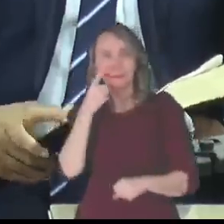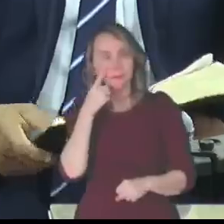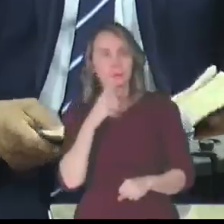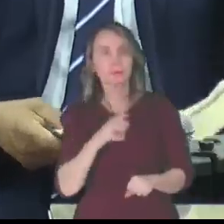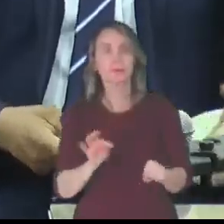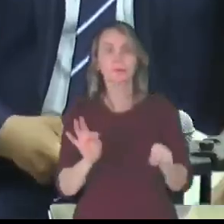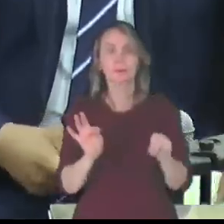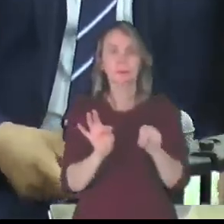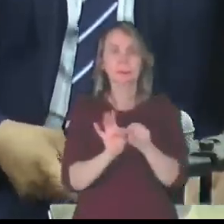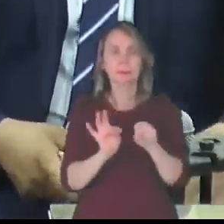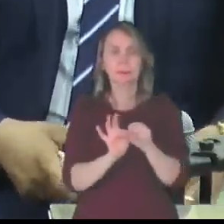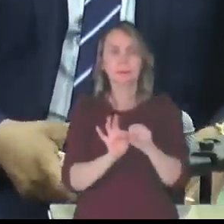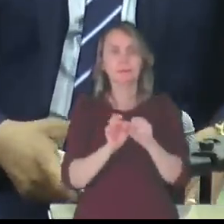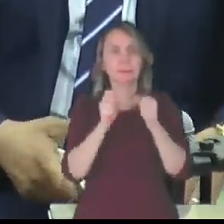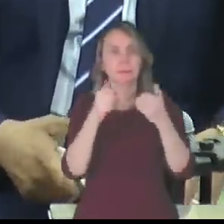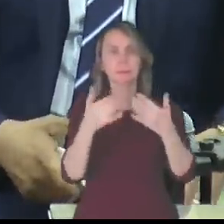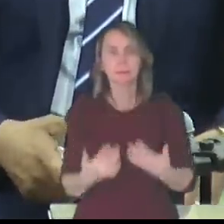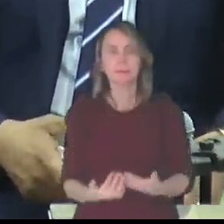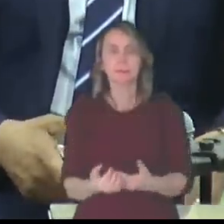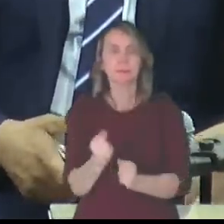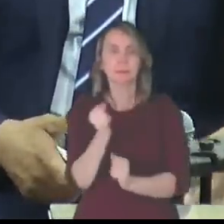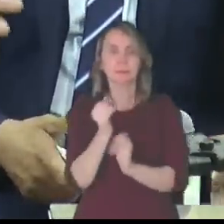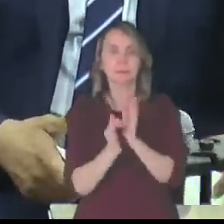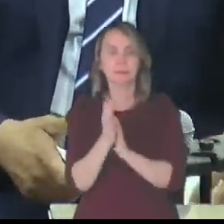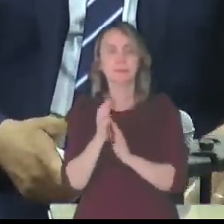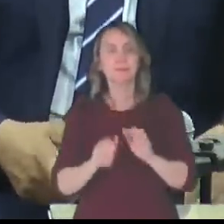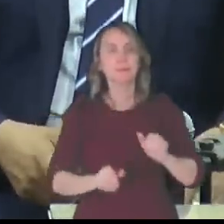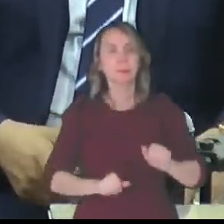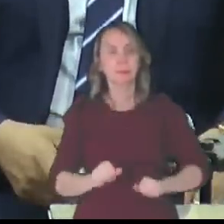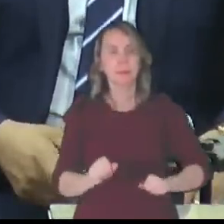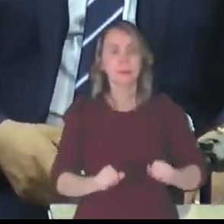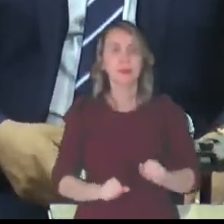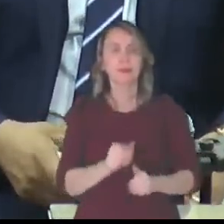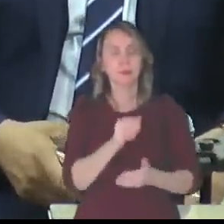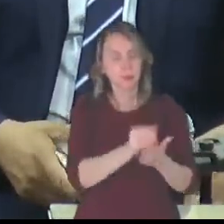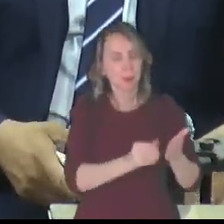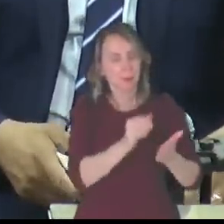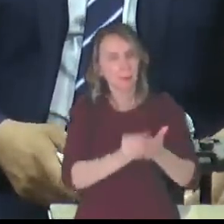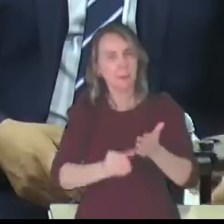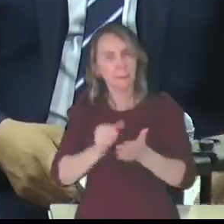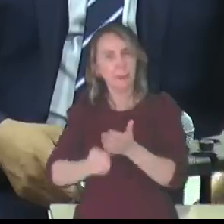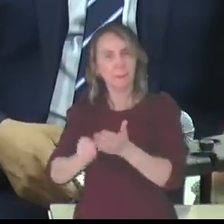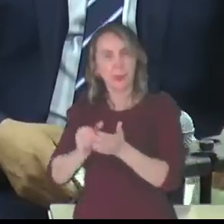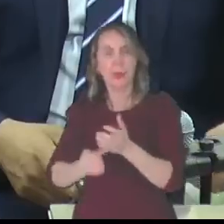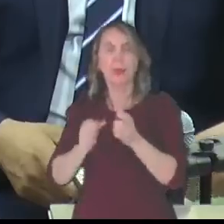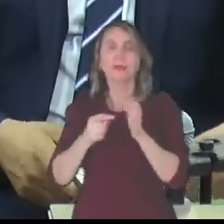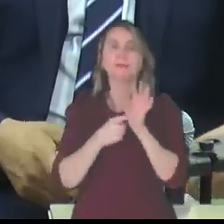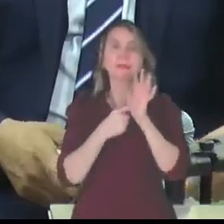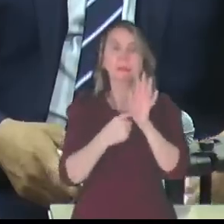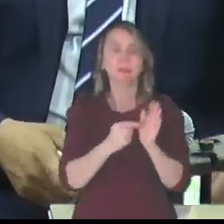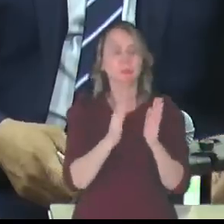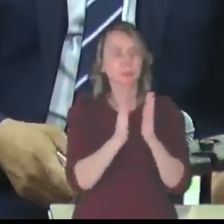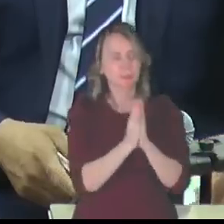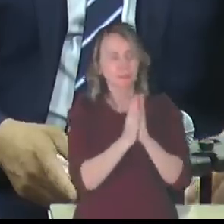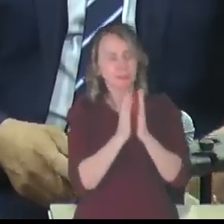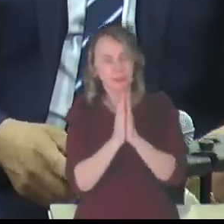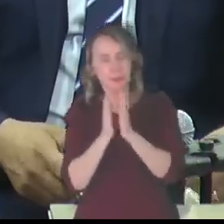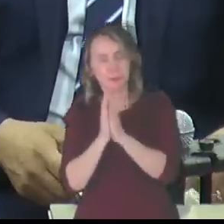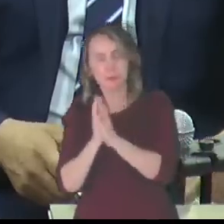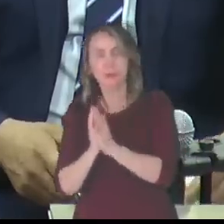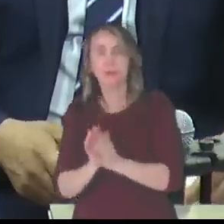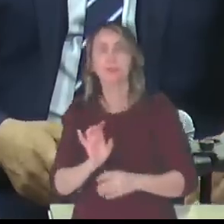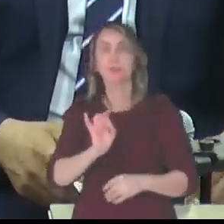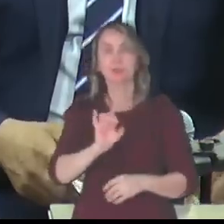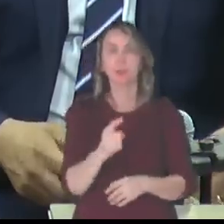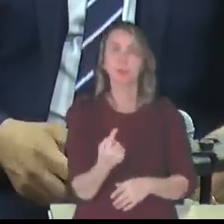falando sobre o incenso lá em Atos em todos os capítulos fala da oração em todos os Capítulos de Atos só tem